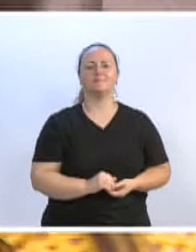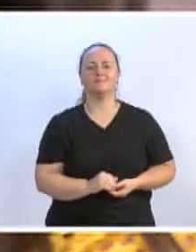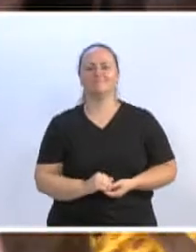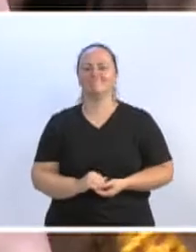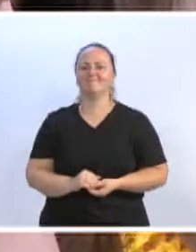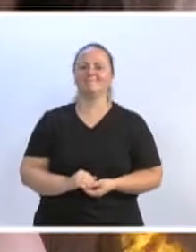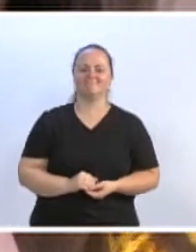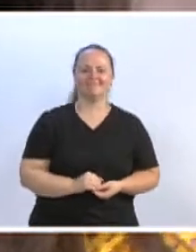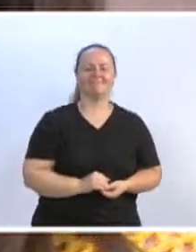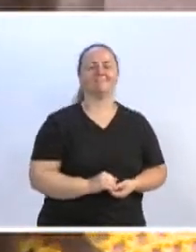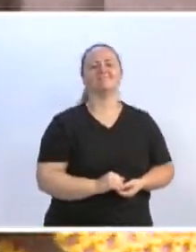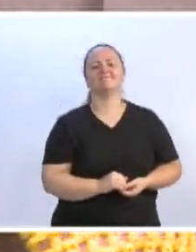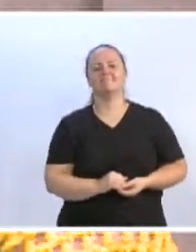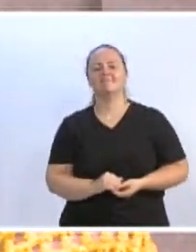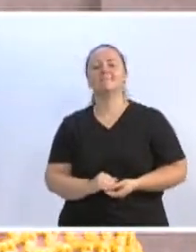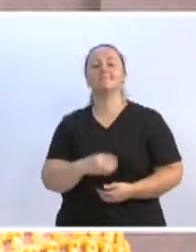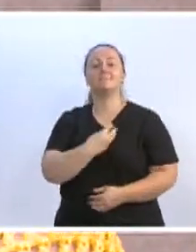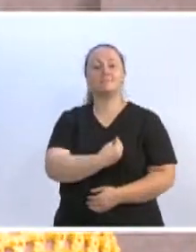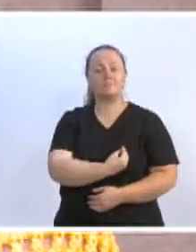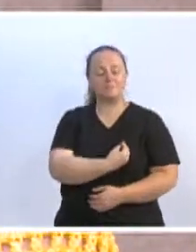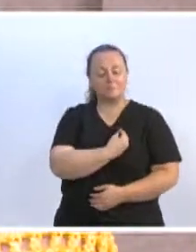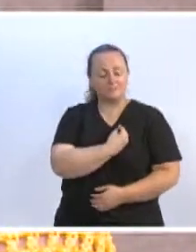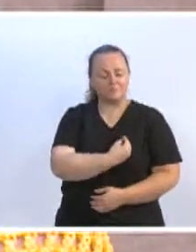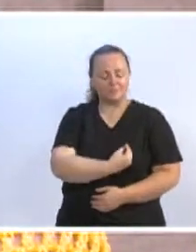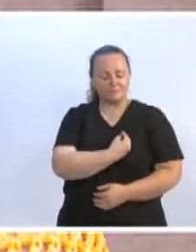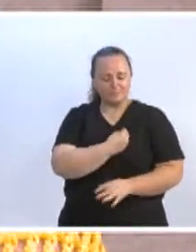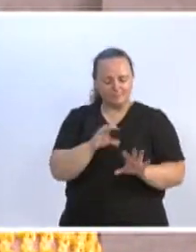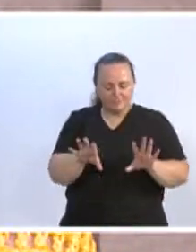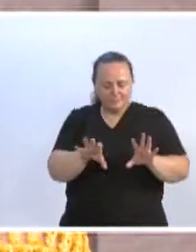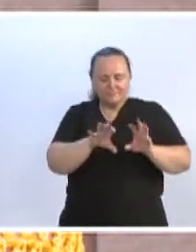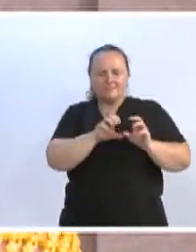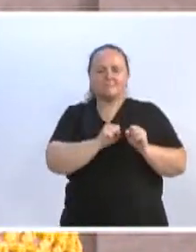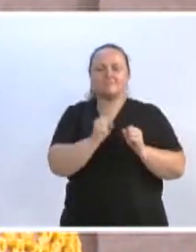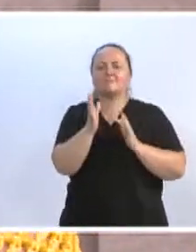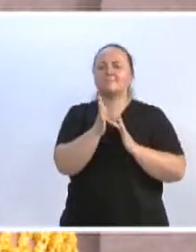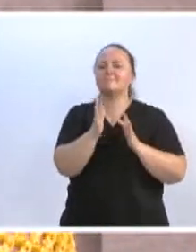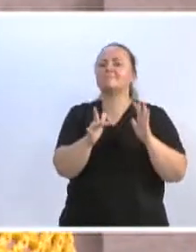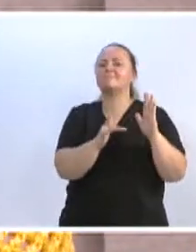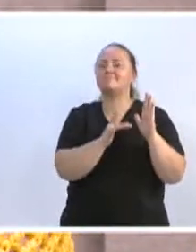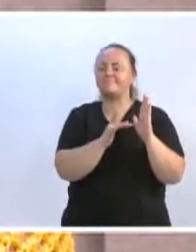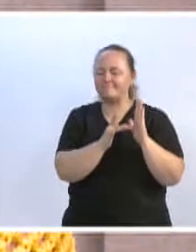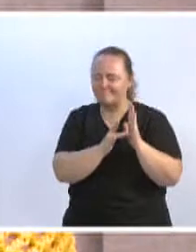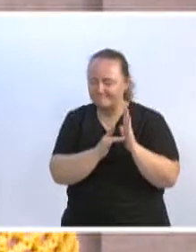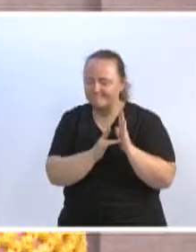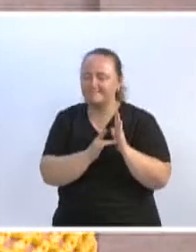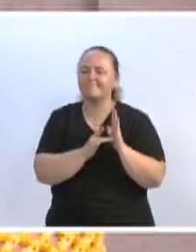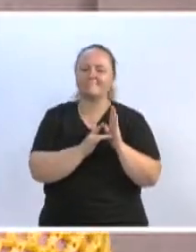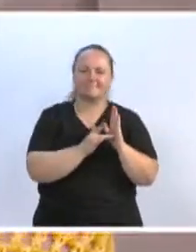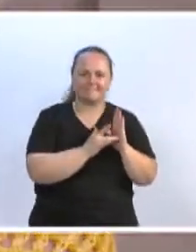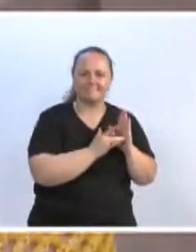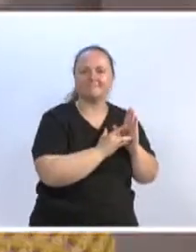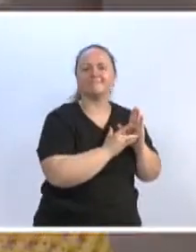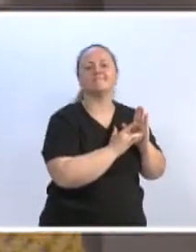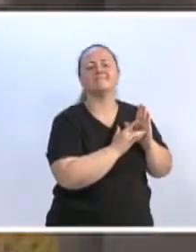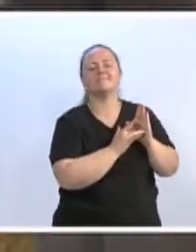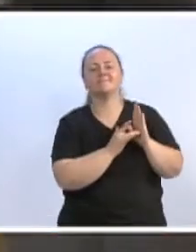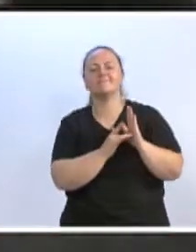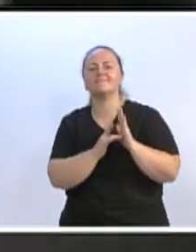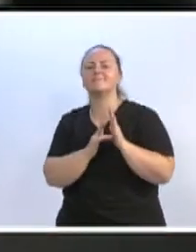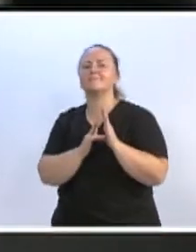escondi, minhas vestes no sangue lavei,